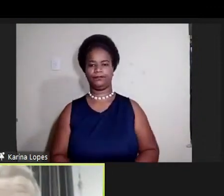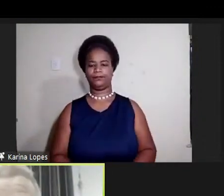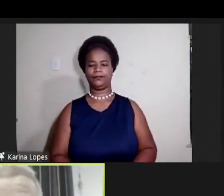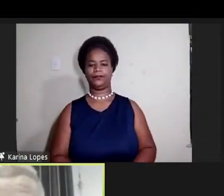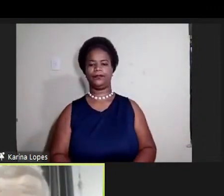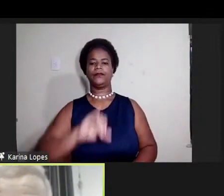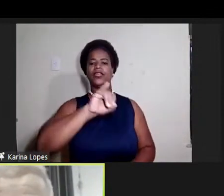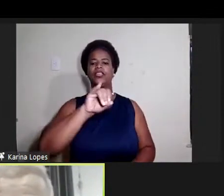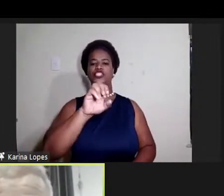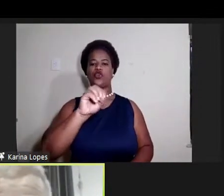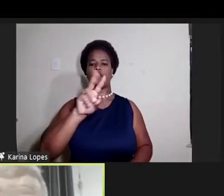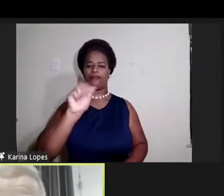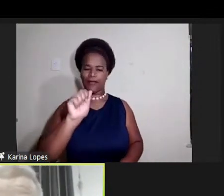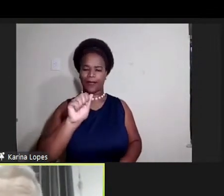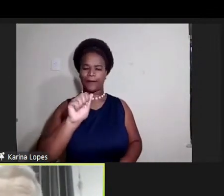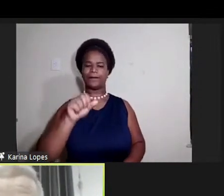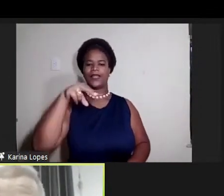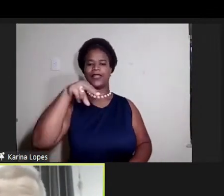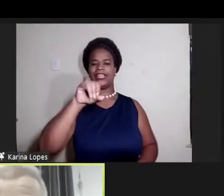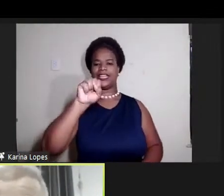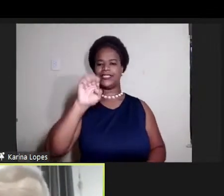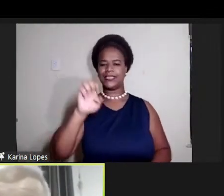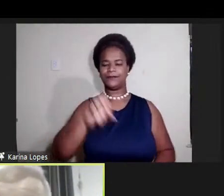Madeira, Liz Araújo,